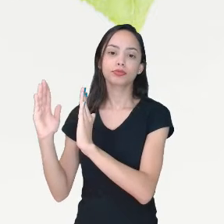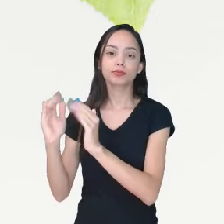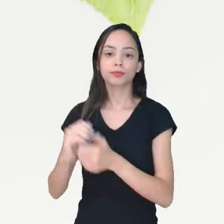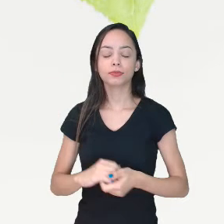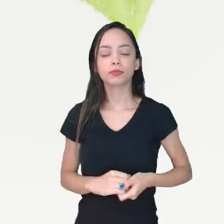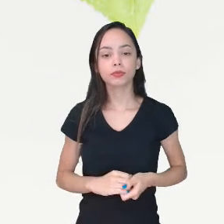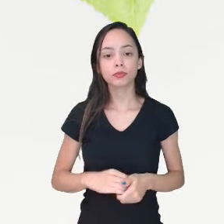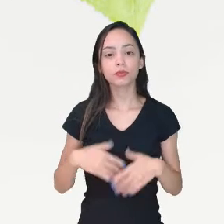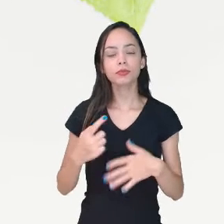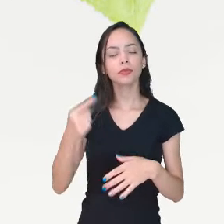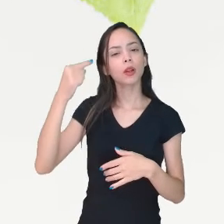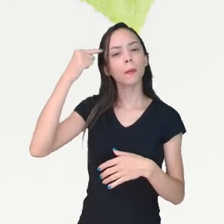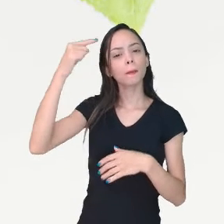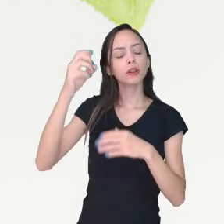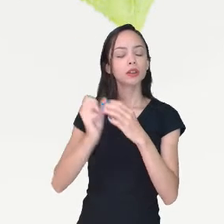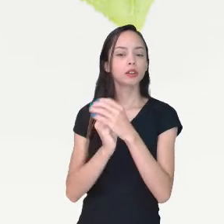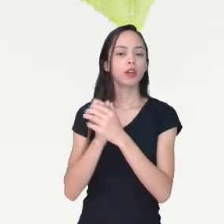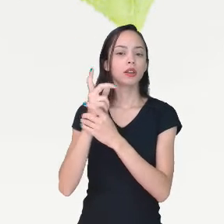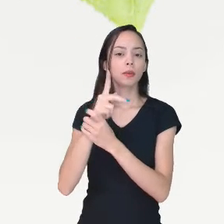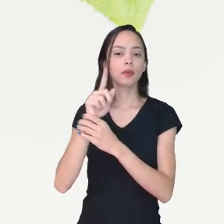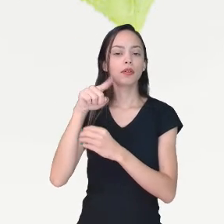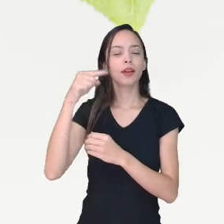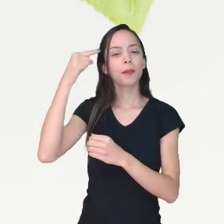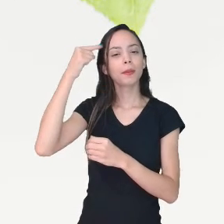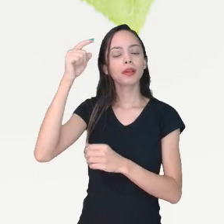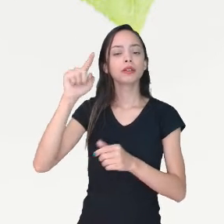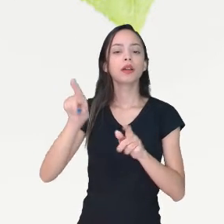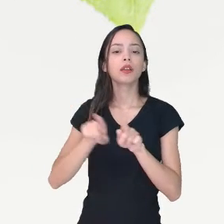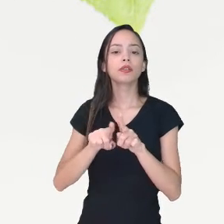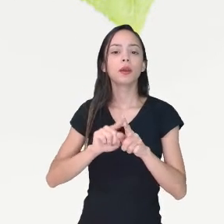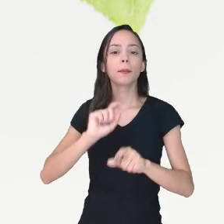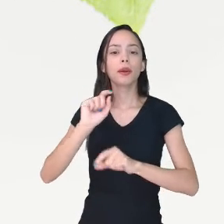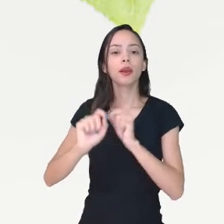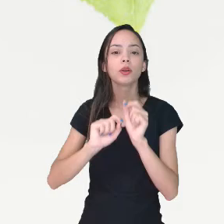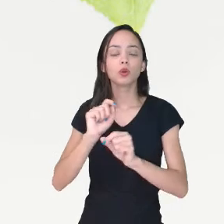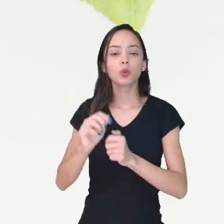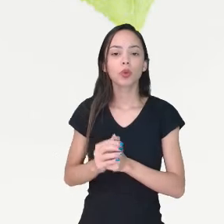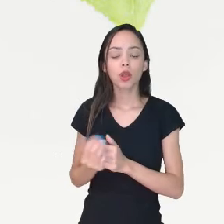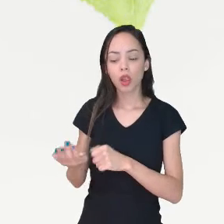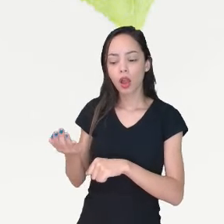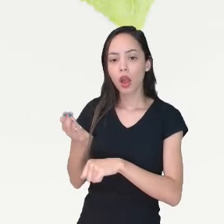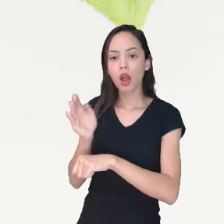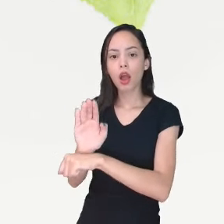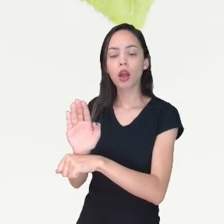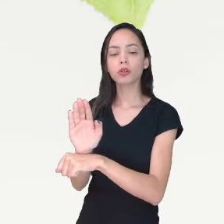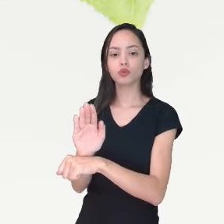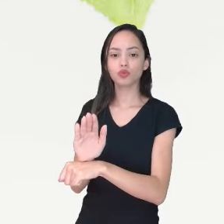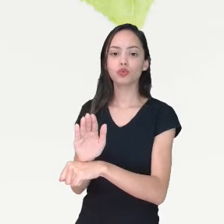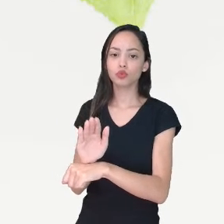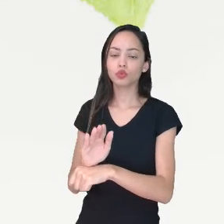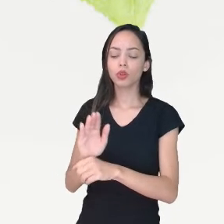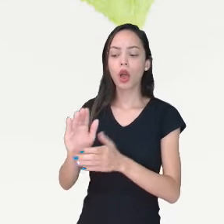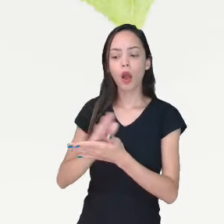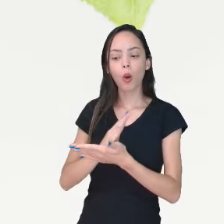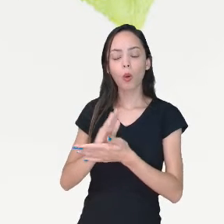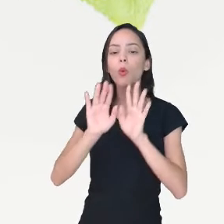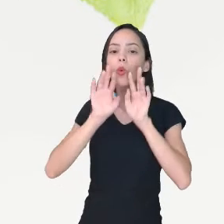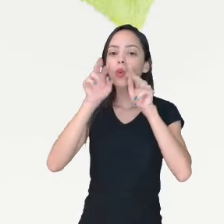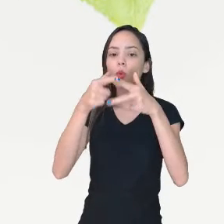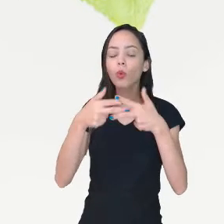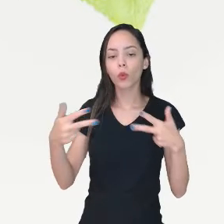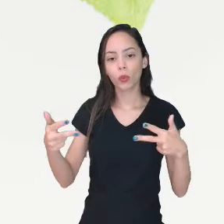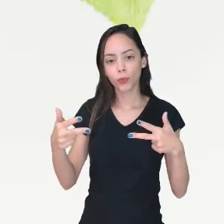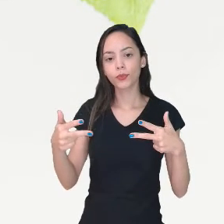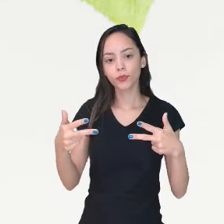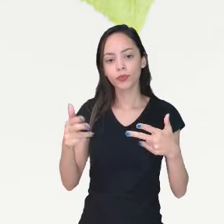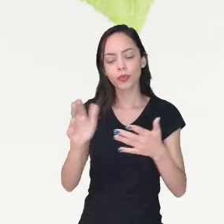Então, pensar nas plantas é pensar que elas também são abrigos para uma série de seres vivos, como é o caso de alguns animais. Então, muitos e muitos